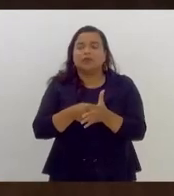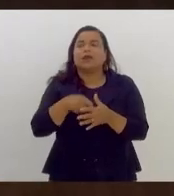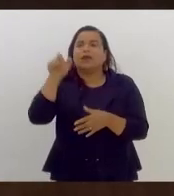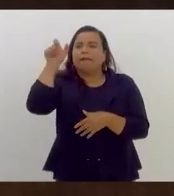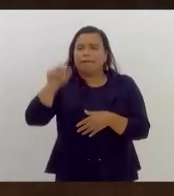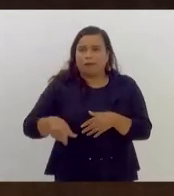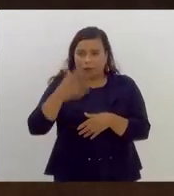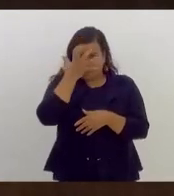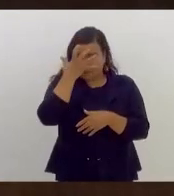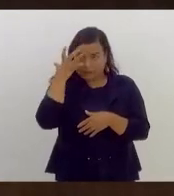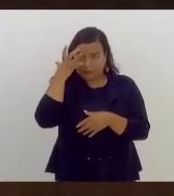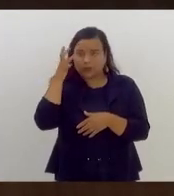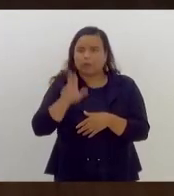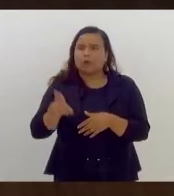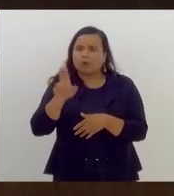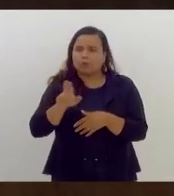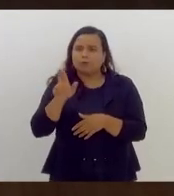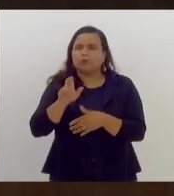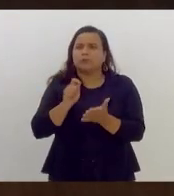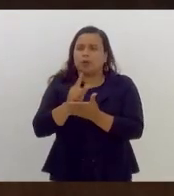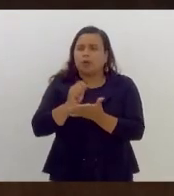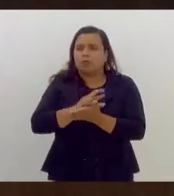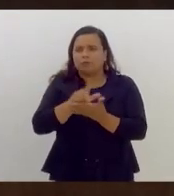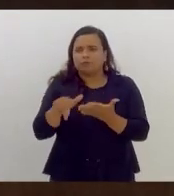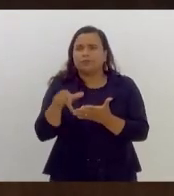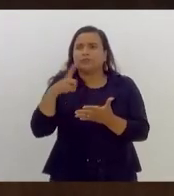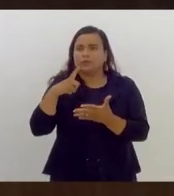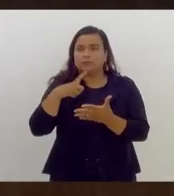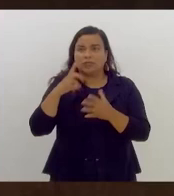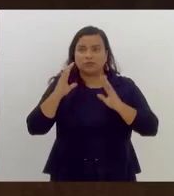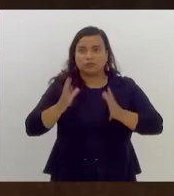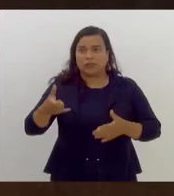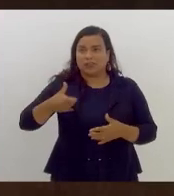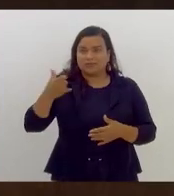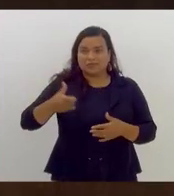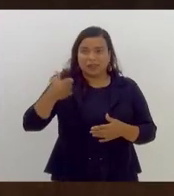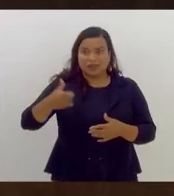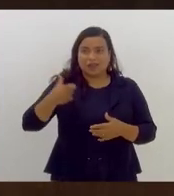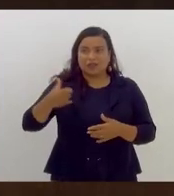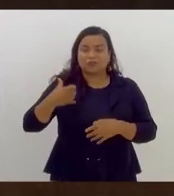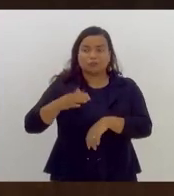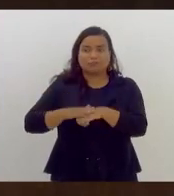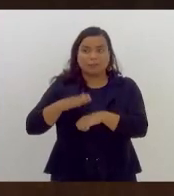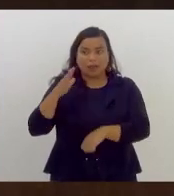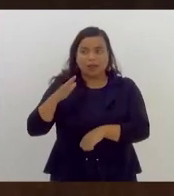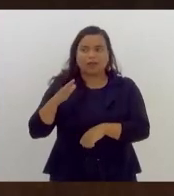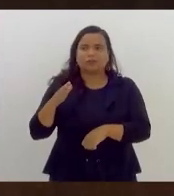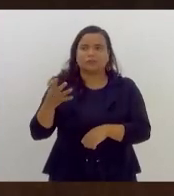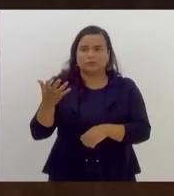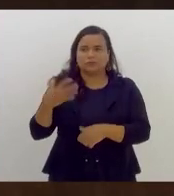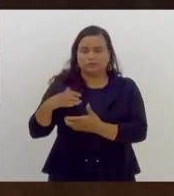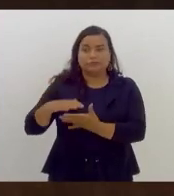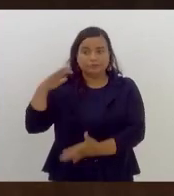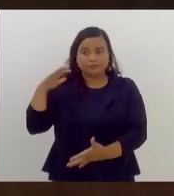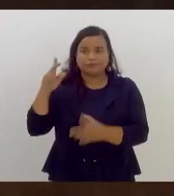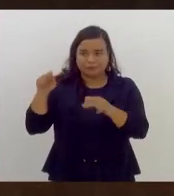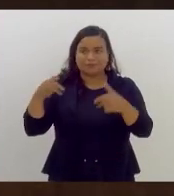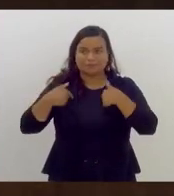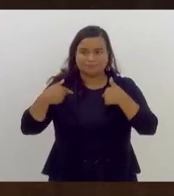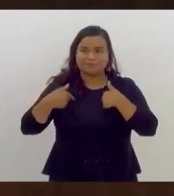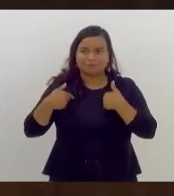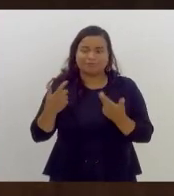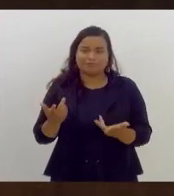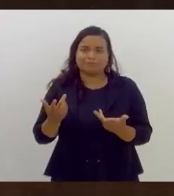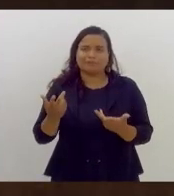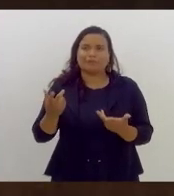principalmente aqueles que já estão em faixa etária de maior relevância, como eu, senhor presidente,